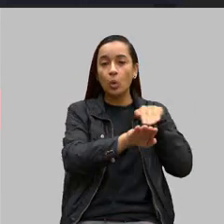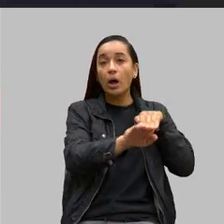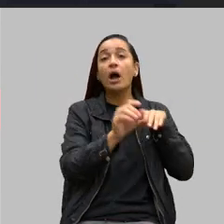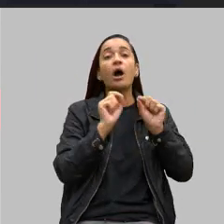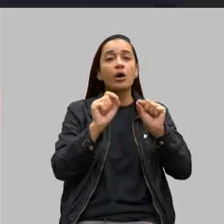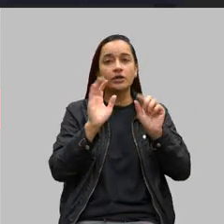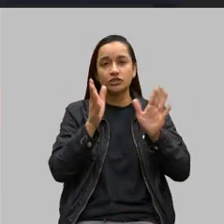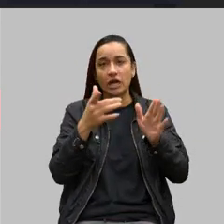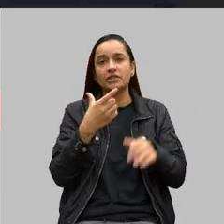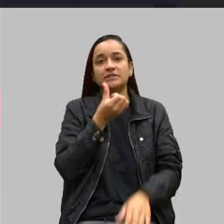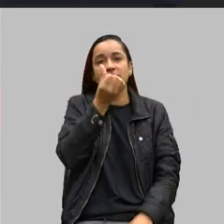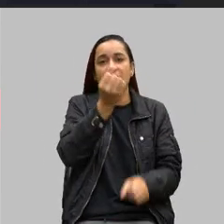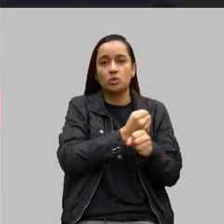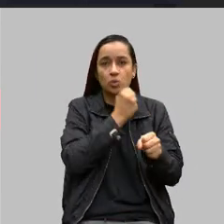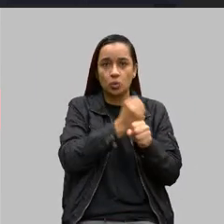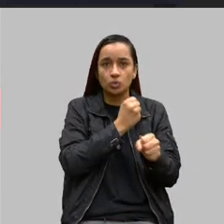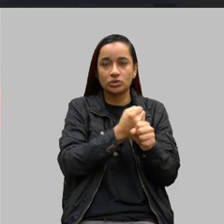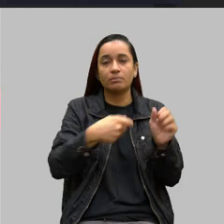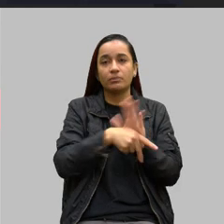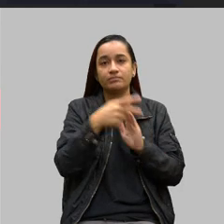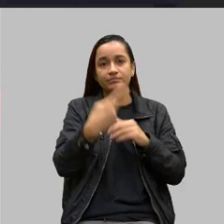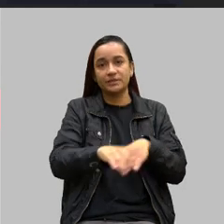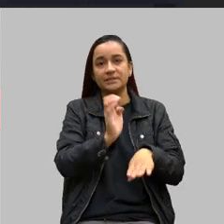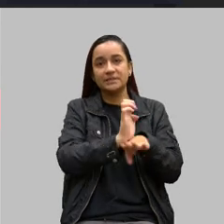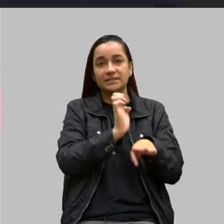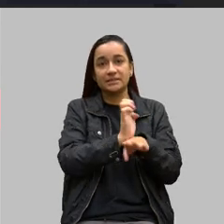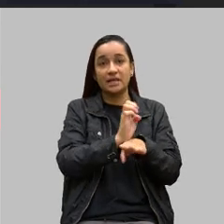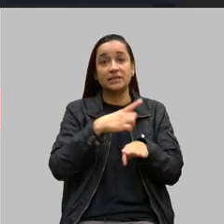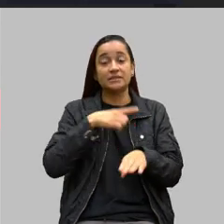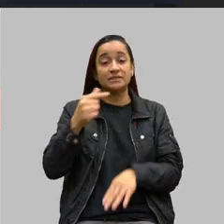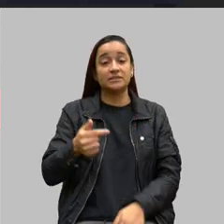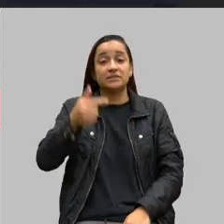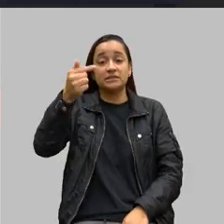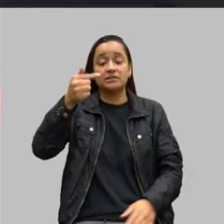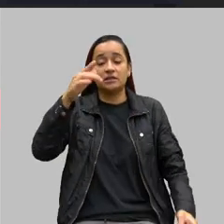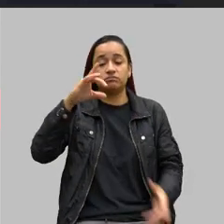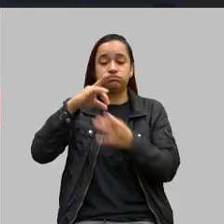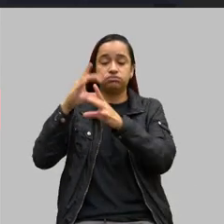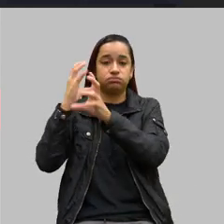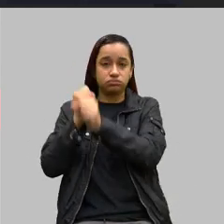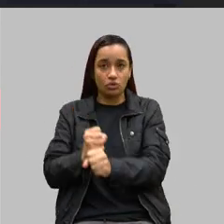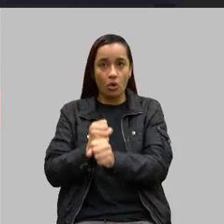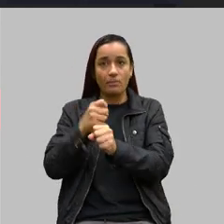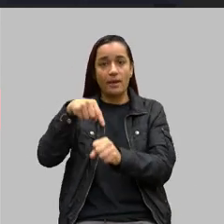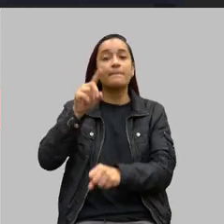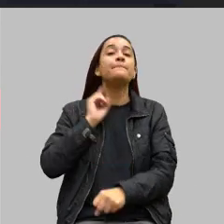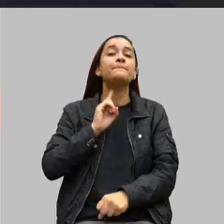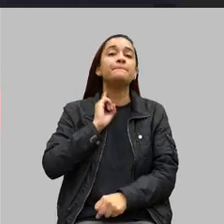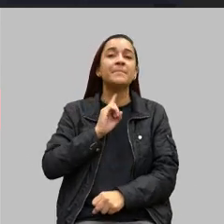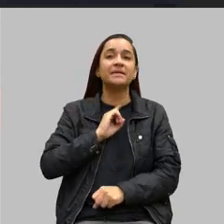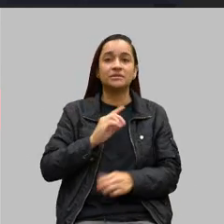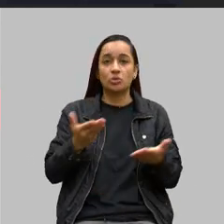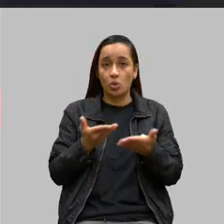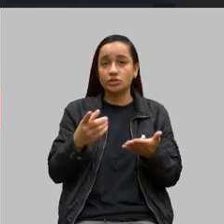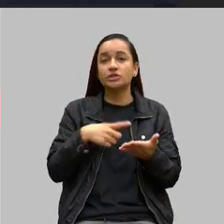em andamento no nosso estado se a gente somar isso as sete concessões rodoviárias federais né Minas hoje tem 13 concessões rodoviárias em